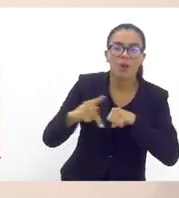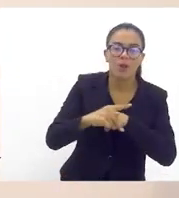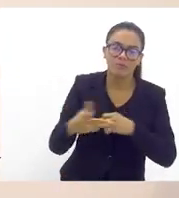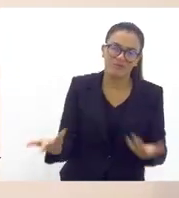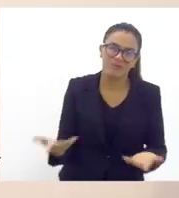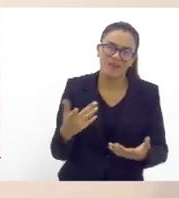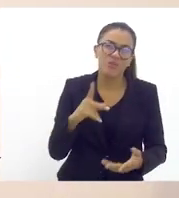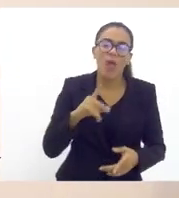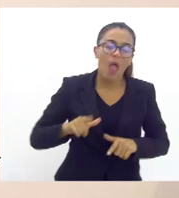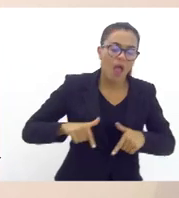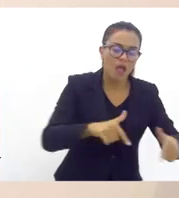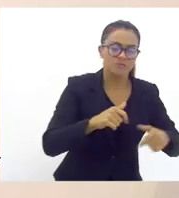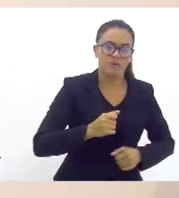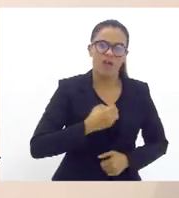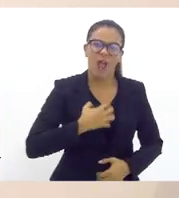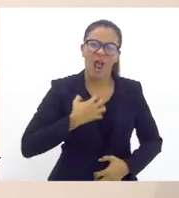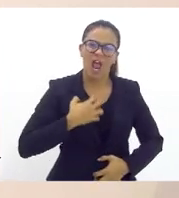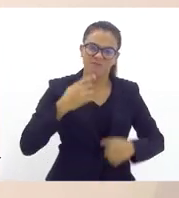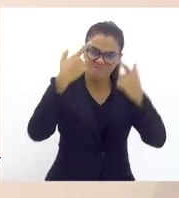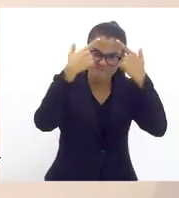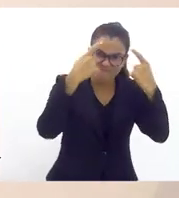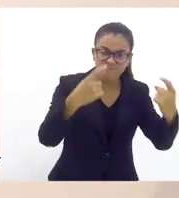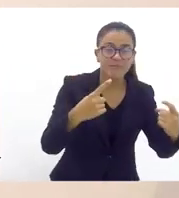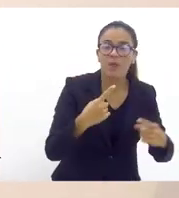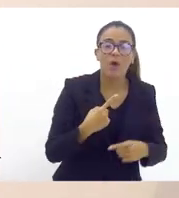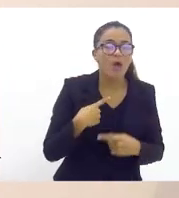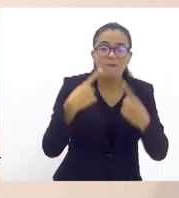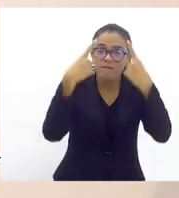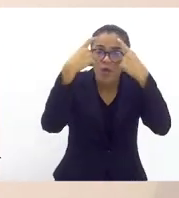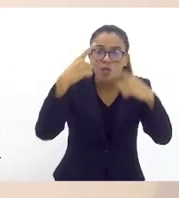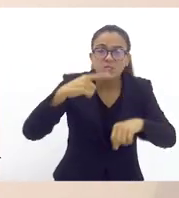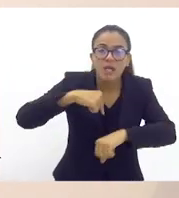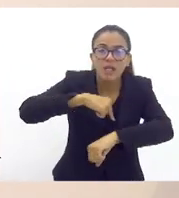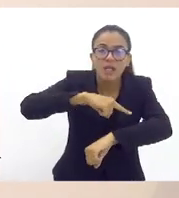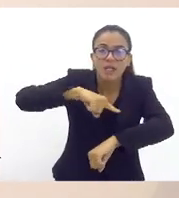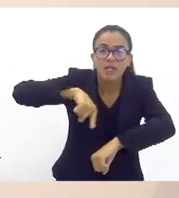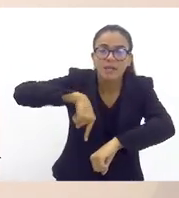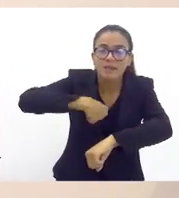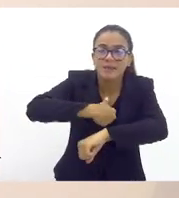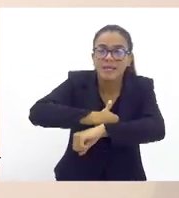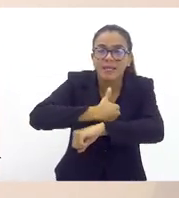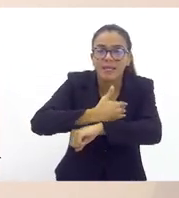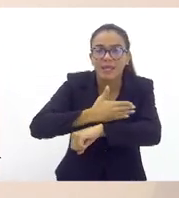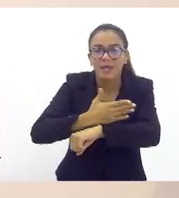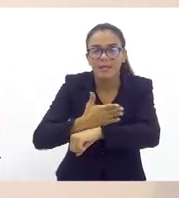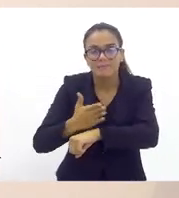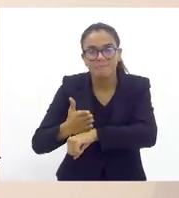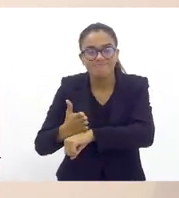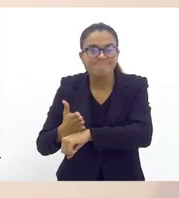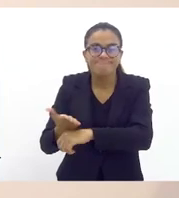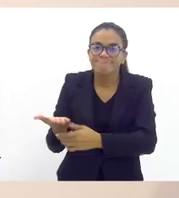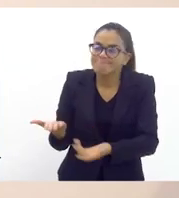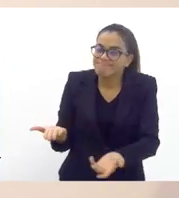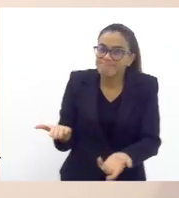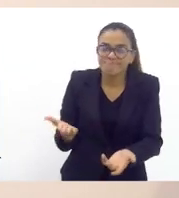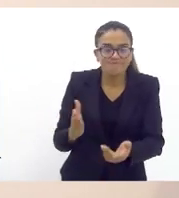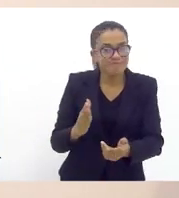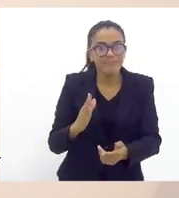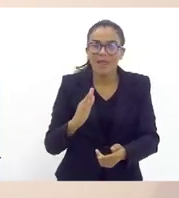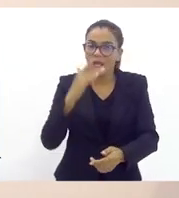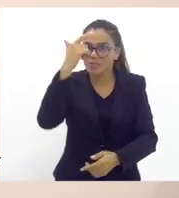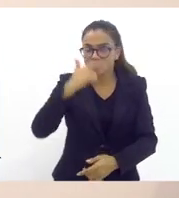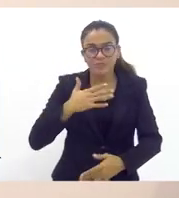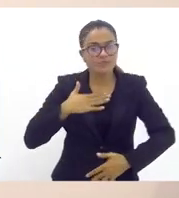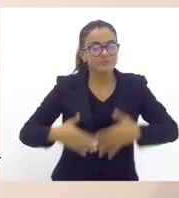forma raivosa quando, na verdade, a gente está sofrendo violência o tempo inteiro e isso faz com que a gente reaja.